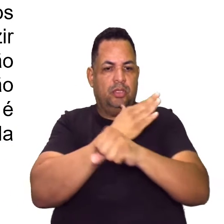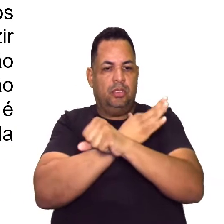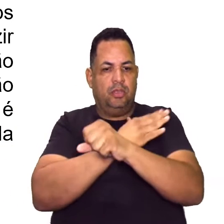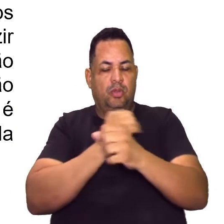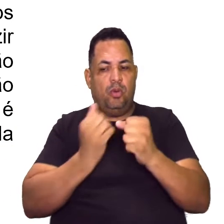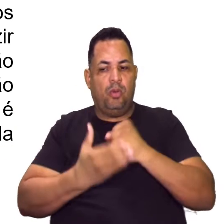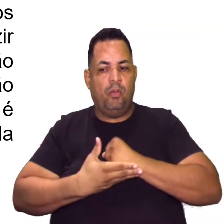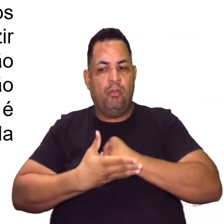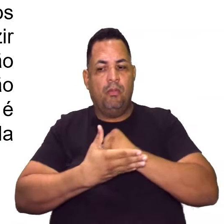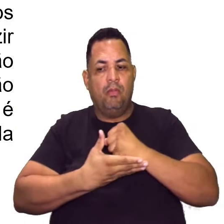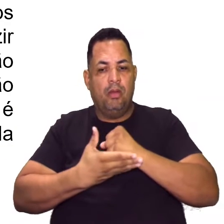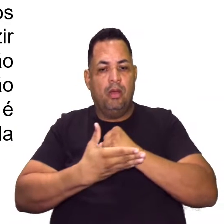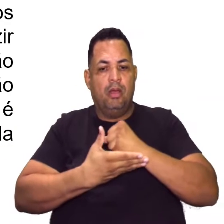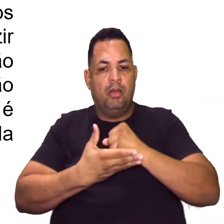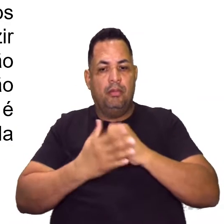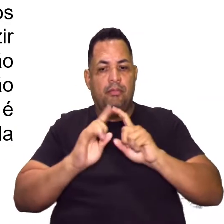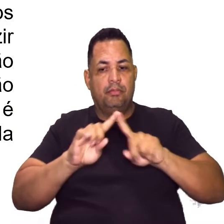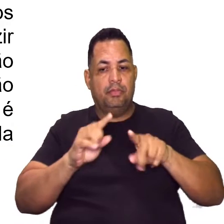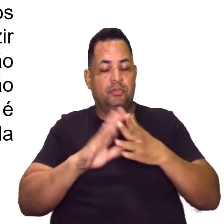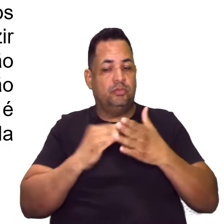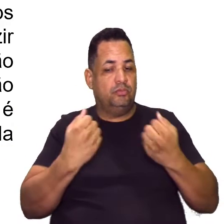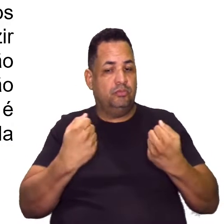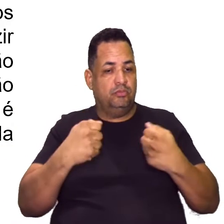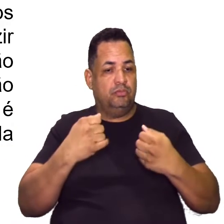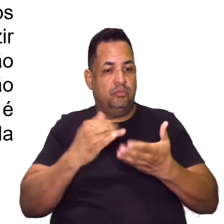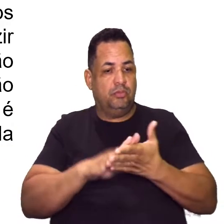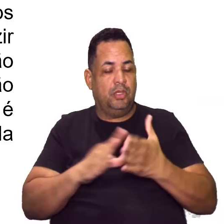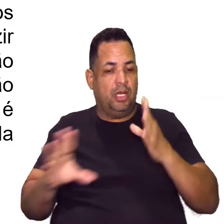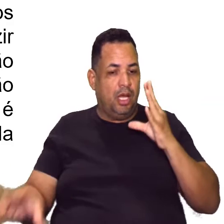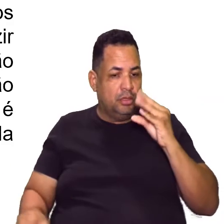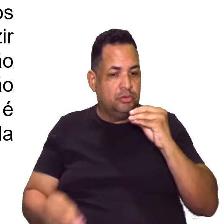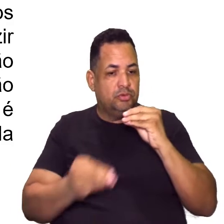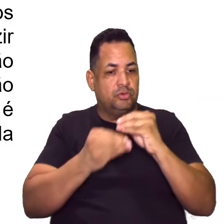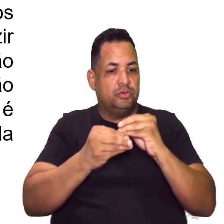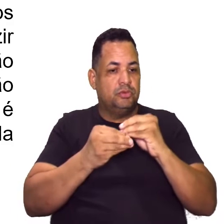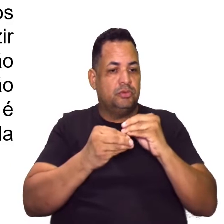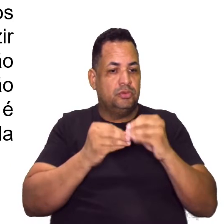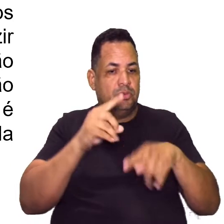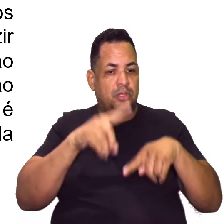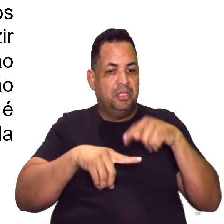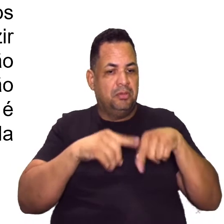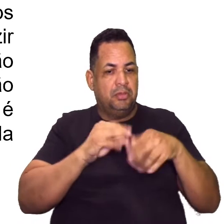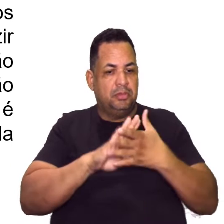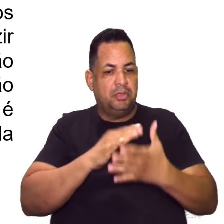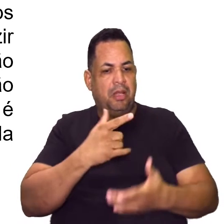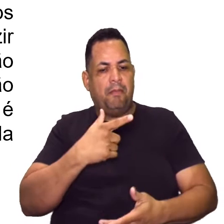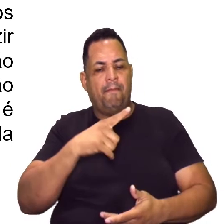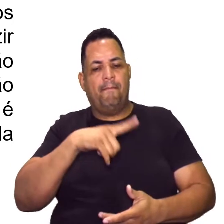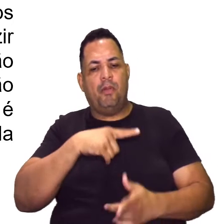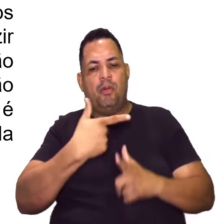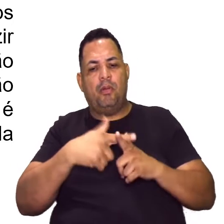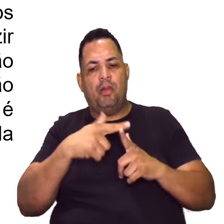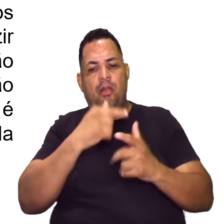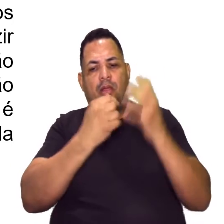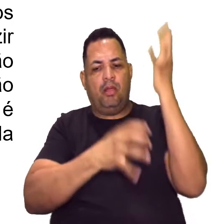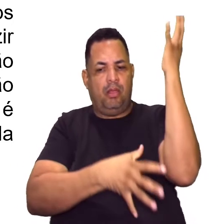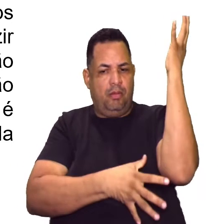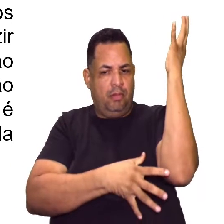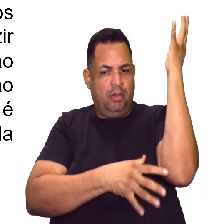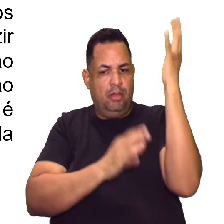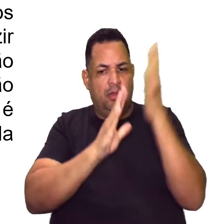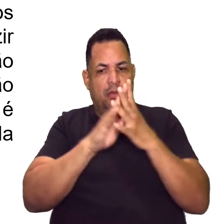ou básicos, mas não devem introduzir elementos nocivos às plantas. Na